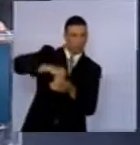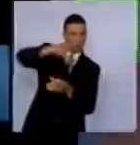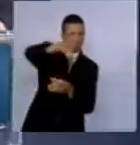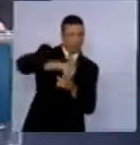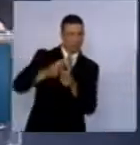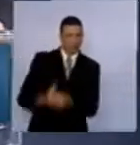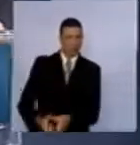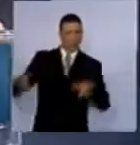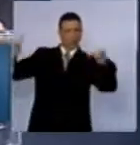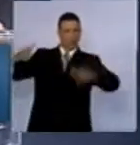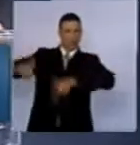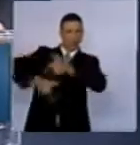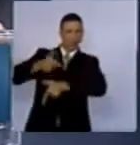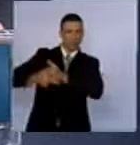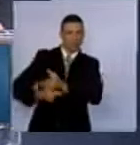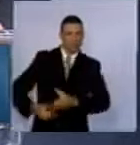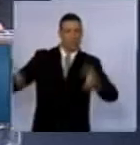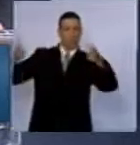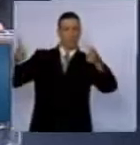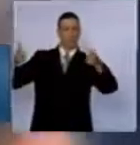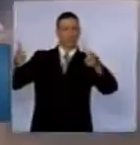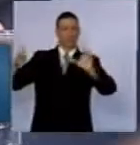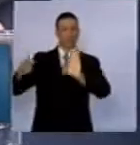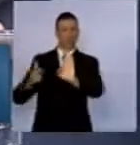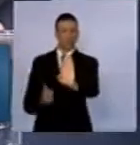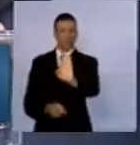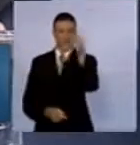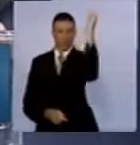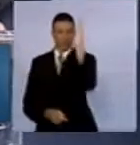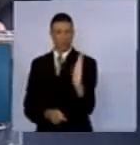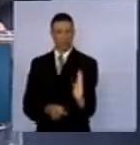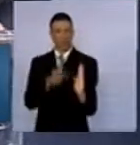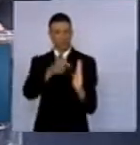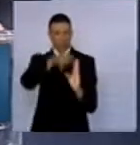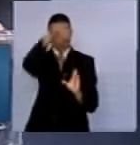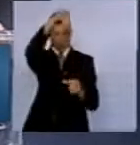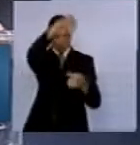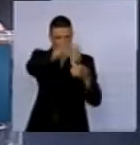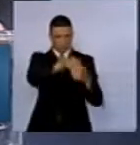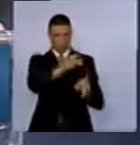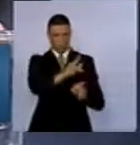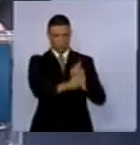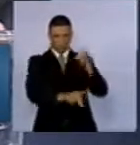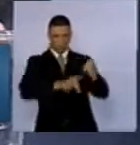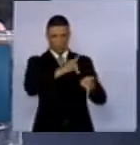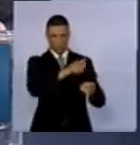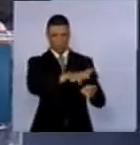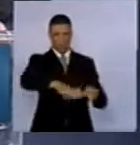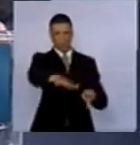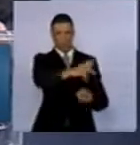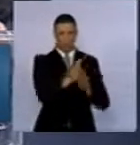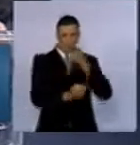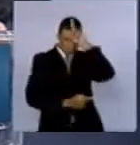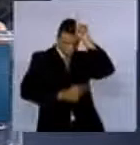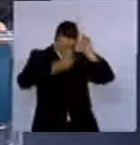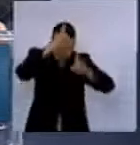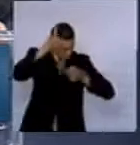coisa extremamente relevante como brasileiro. Nós somos um povo absolutamente